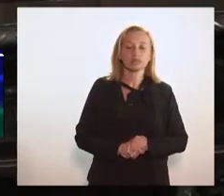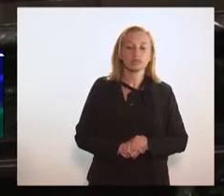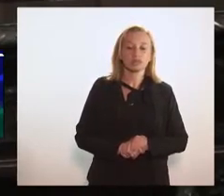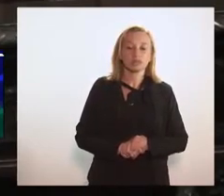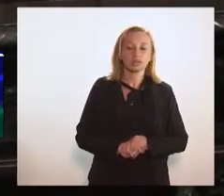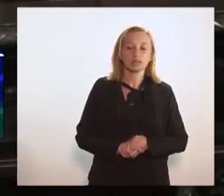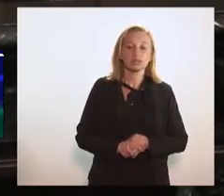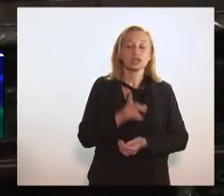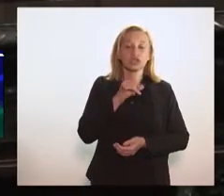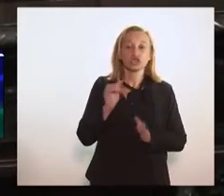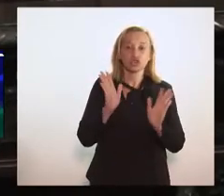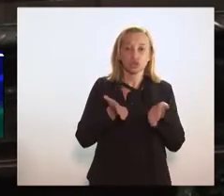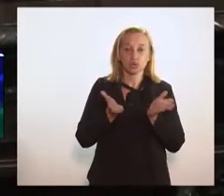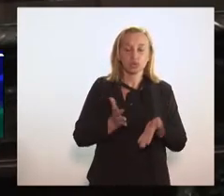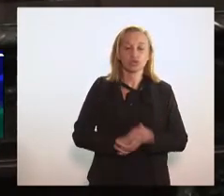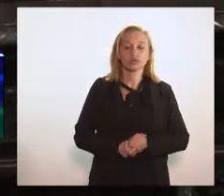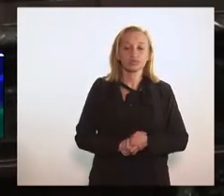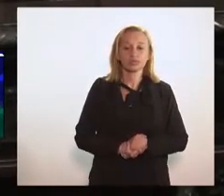final no dia de hoje.